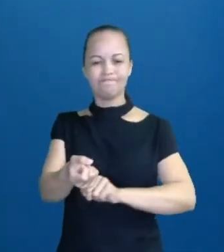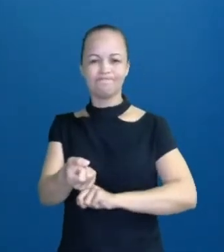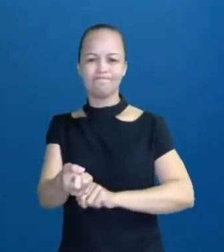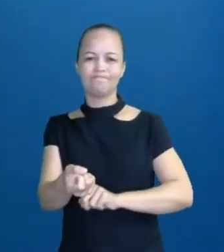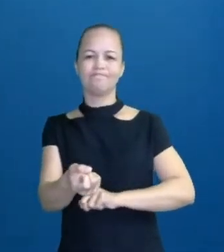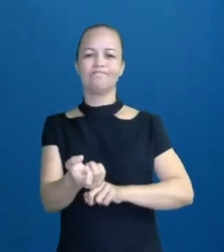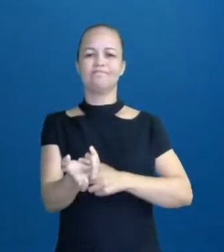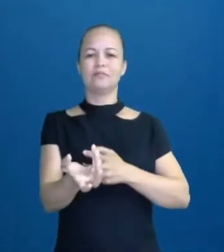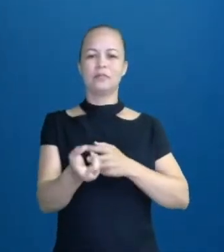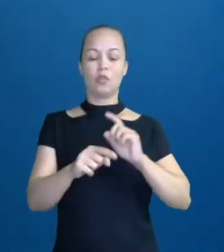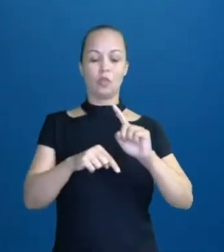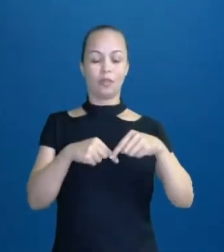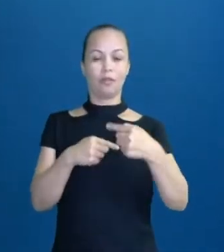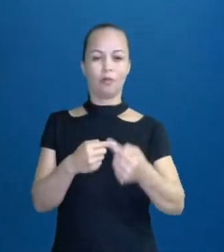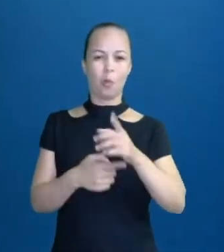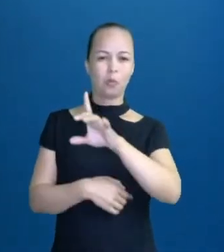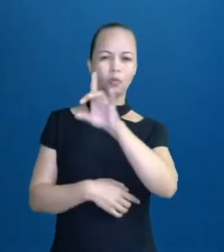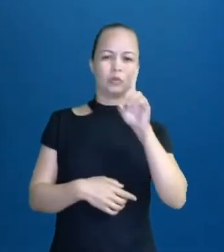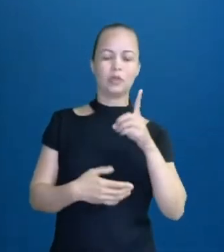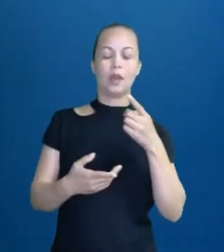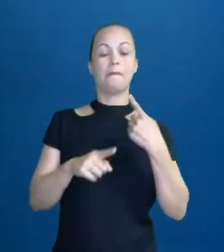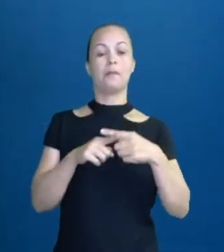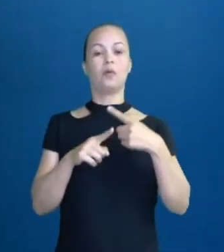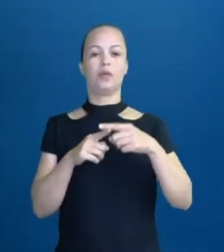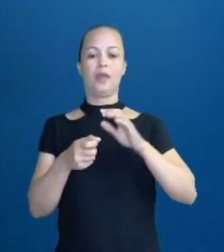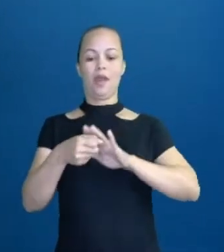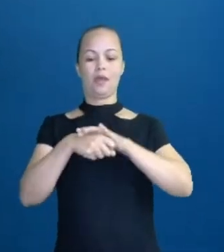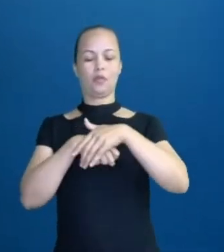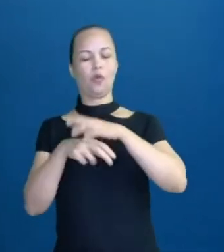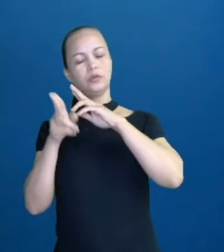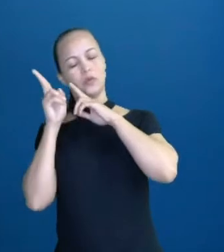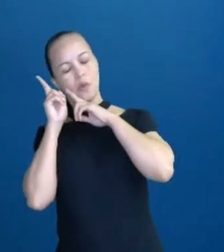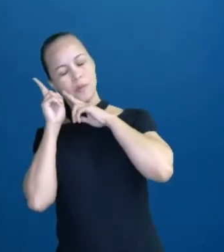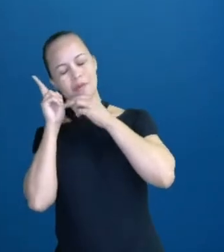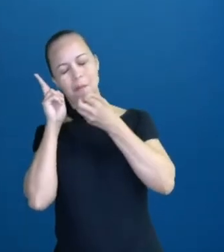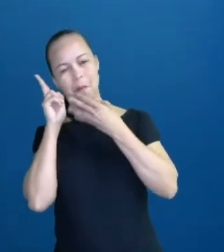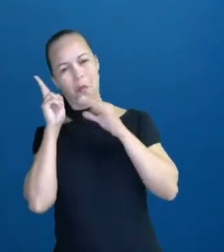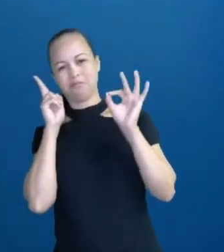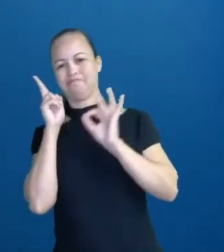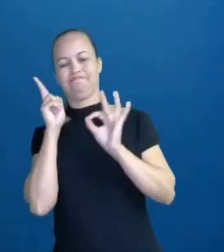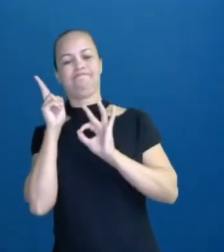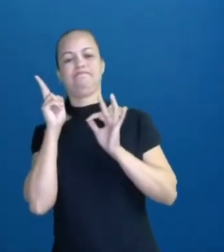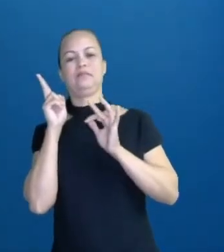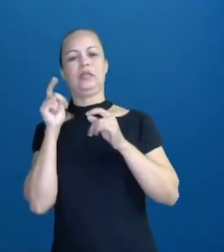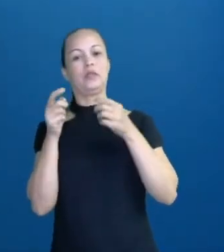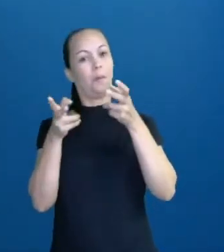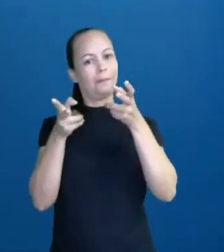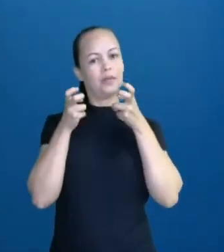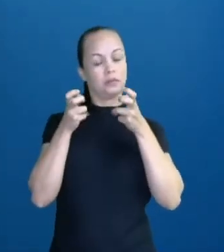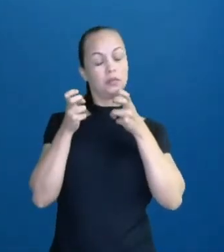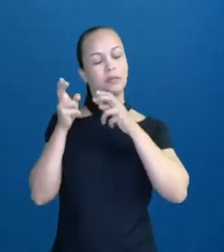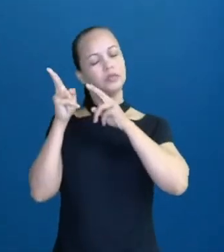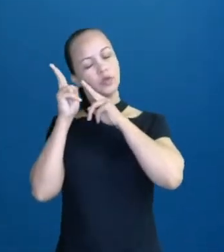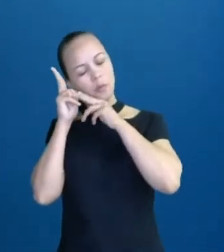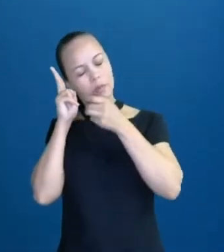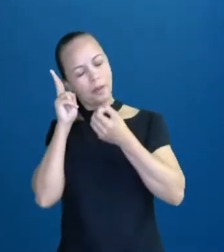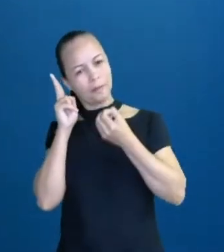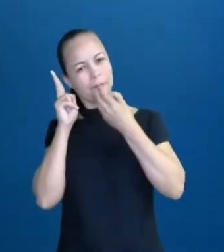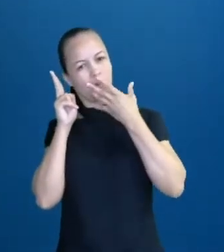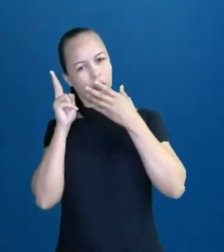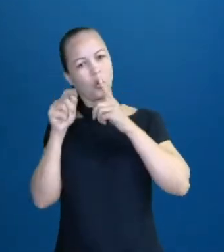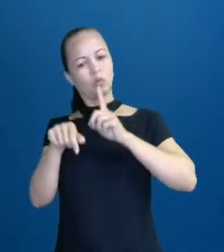dia seguinte, porque não tiveram um sono adequado, tá certo? Portanto, percebam que dormir o